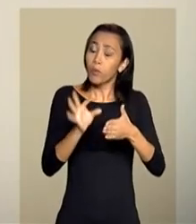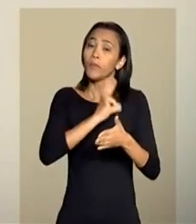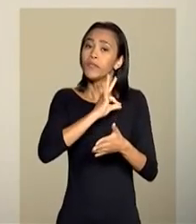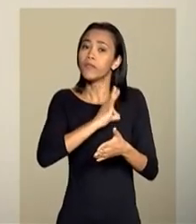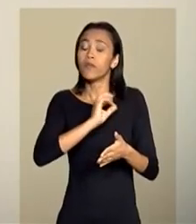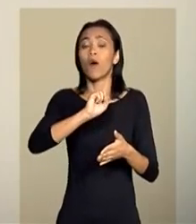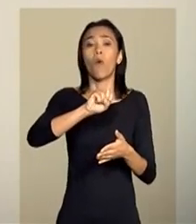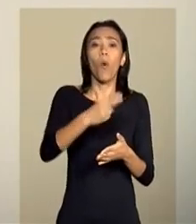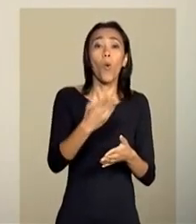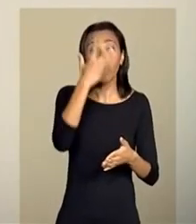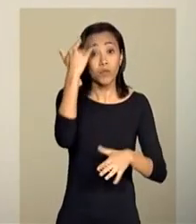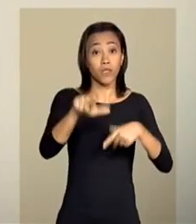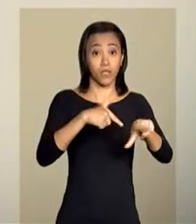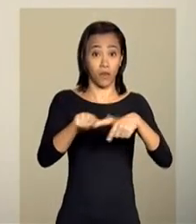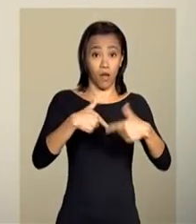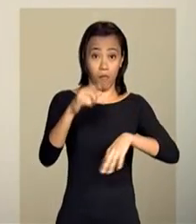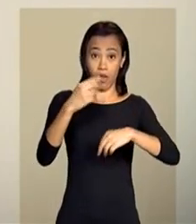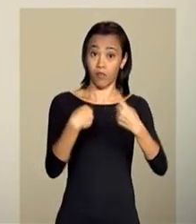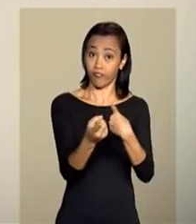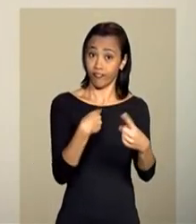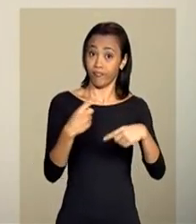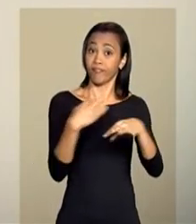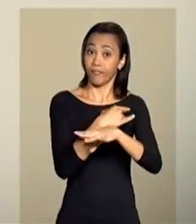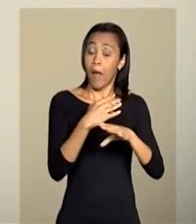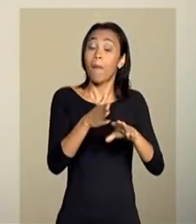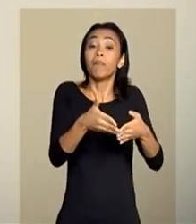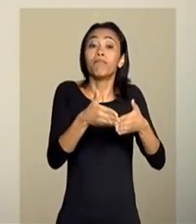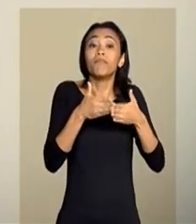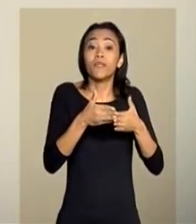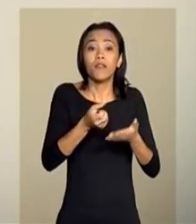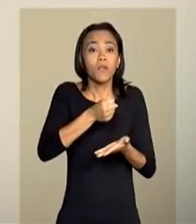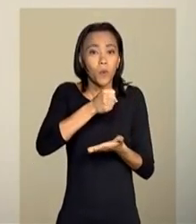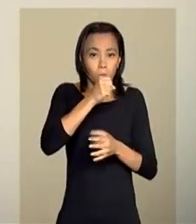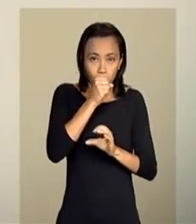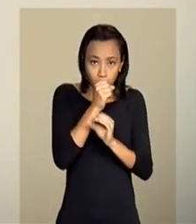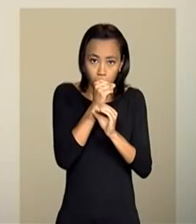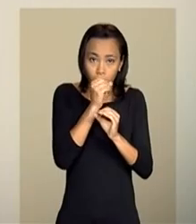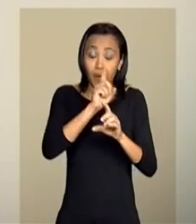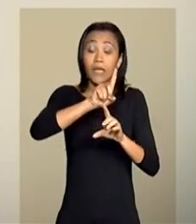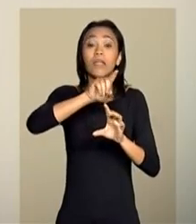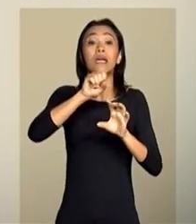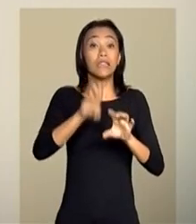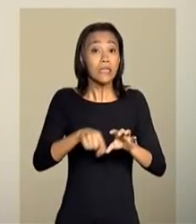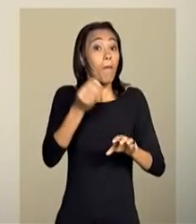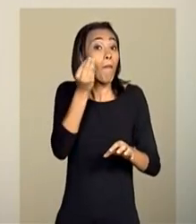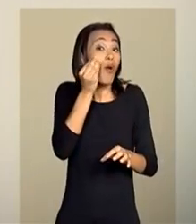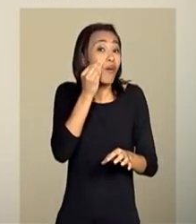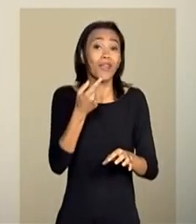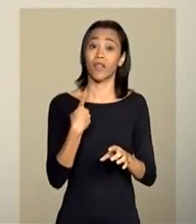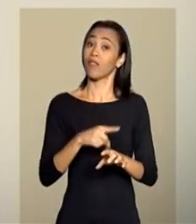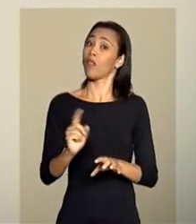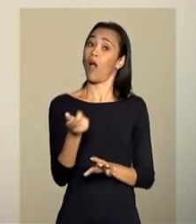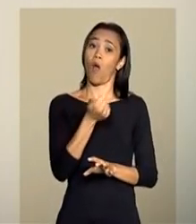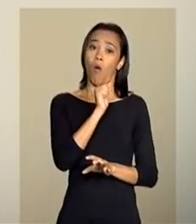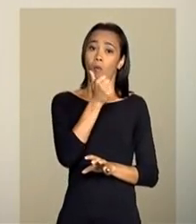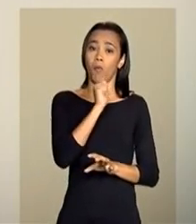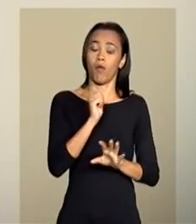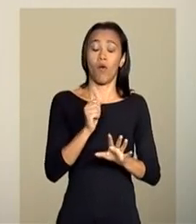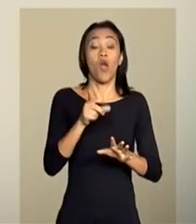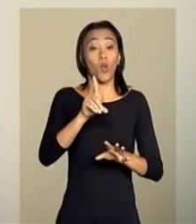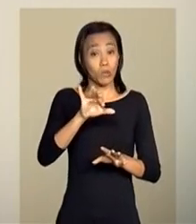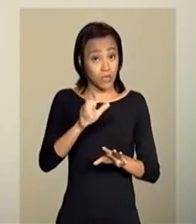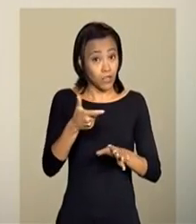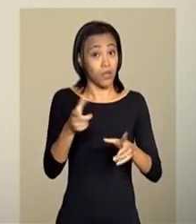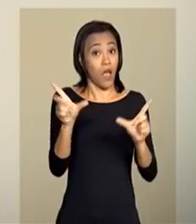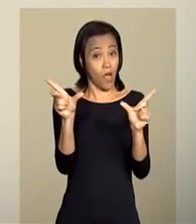ou ao agente de trânsito para fazer o teste do bafômetro e assim provar que não bebeu Luciano a